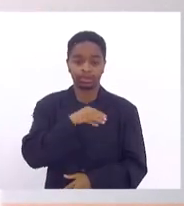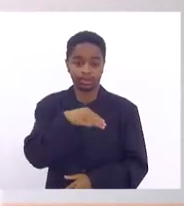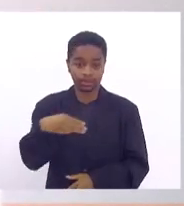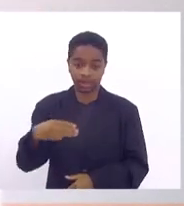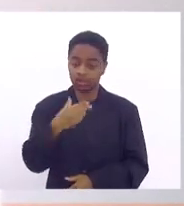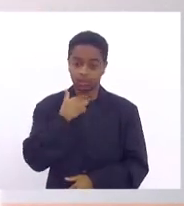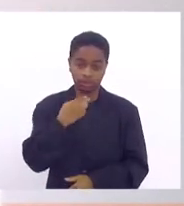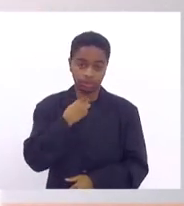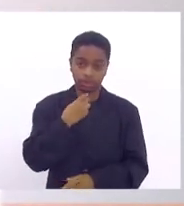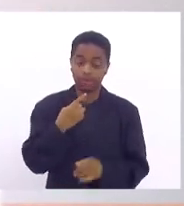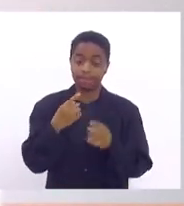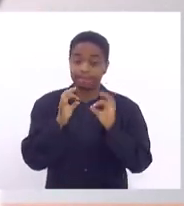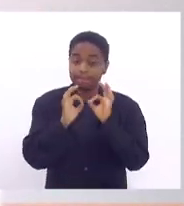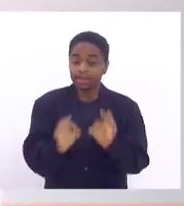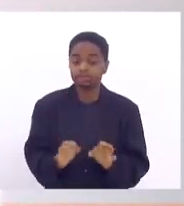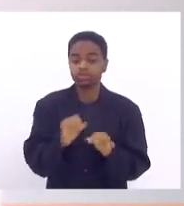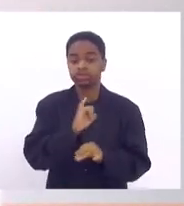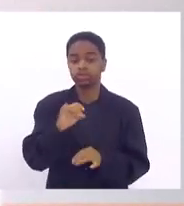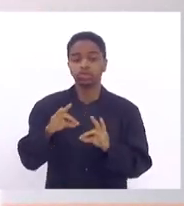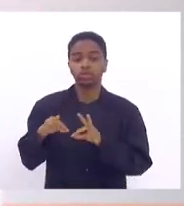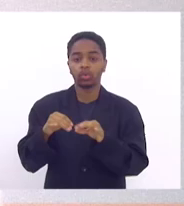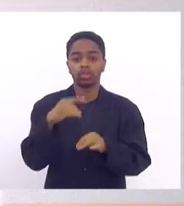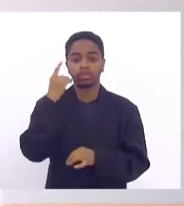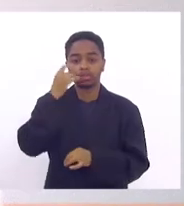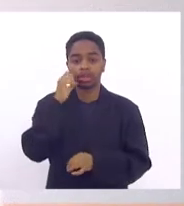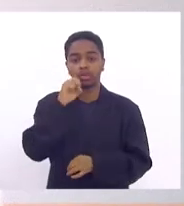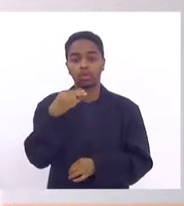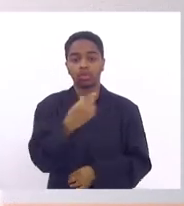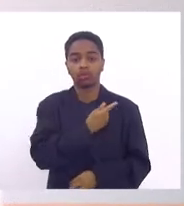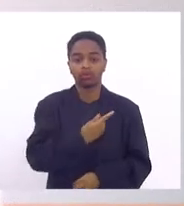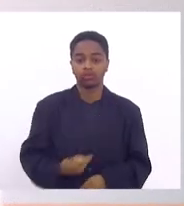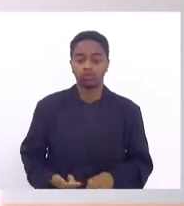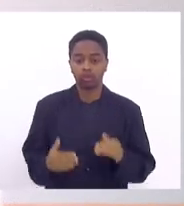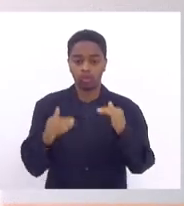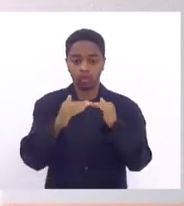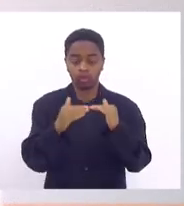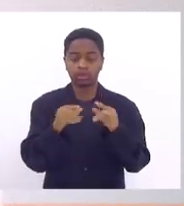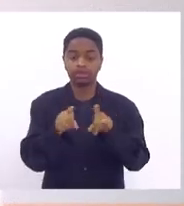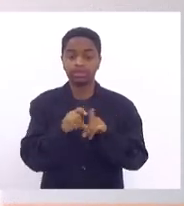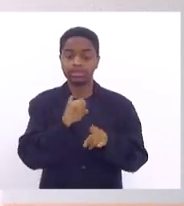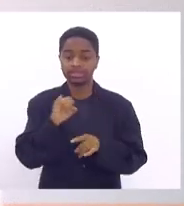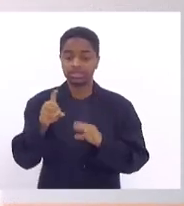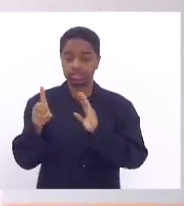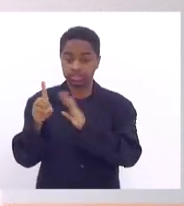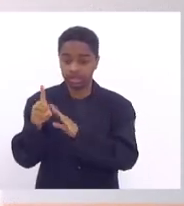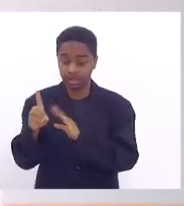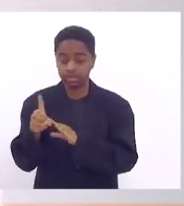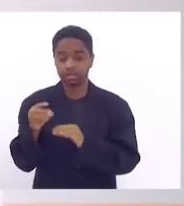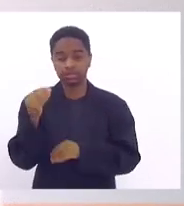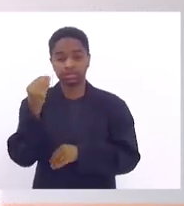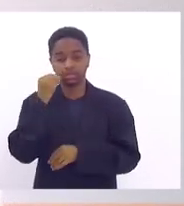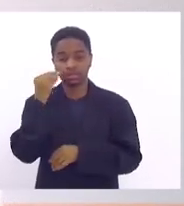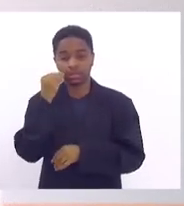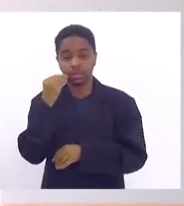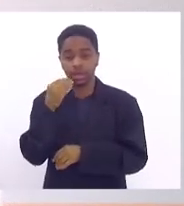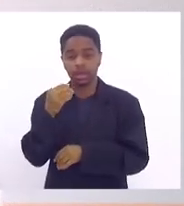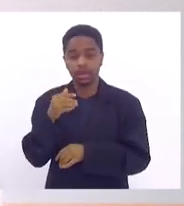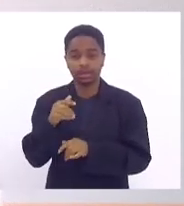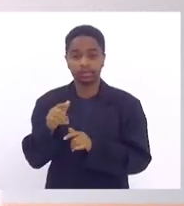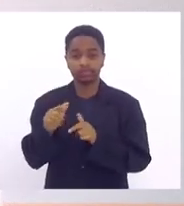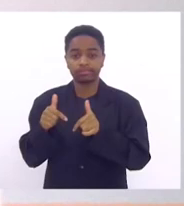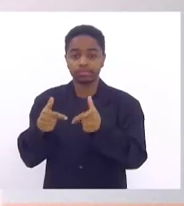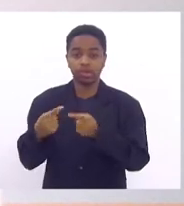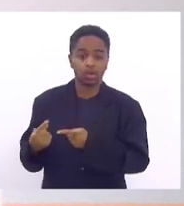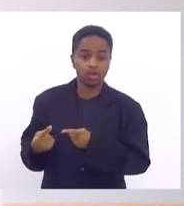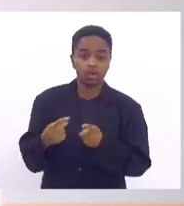todos os deputados e todo o governador seja favorável e se um governo de direita quiser combater uma regra mais